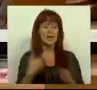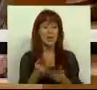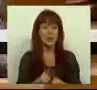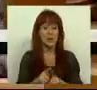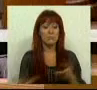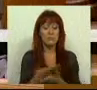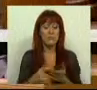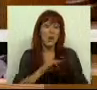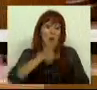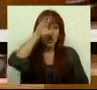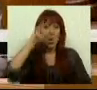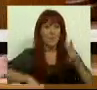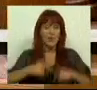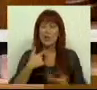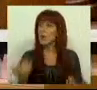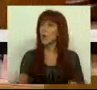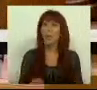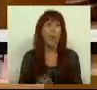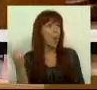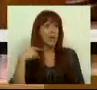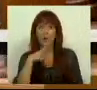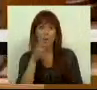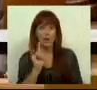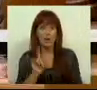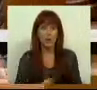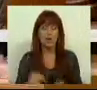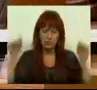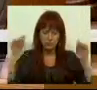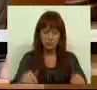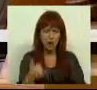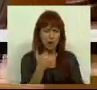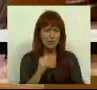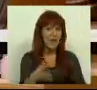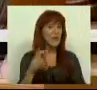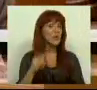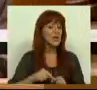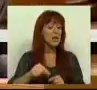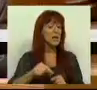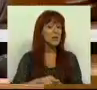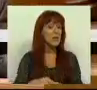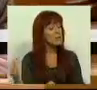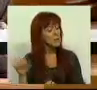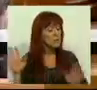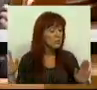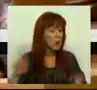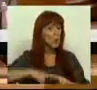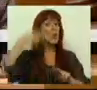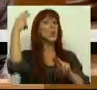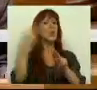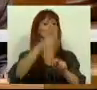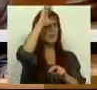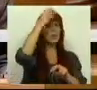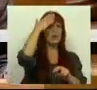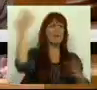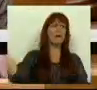economia, o Sr. Ministro das Finanças não tinha ontem anunciado que a recessão em 2013 vai ser, pelo menos, o dobro do que o